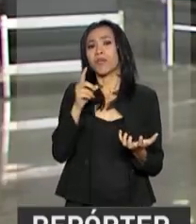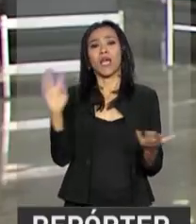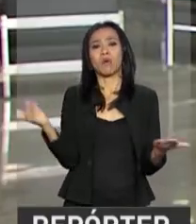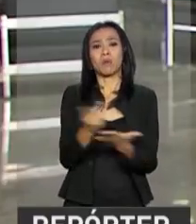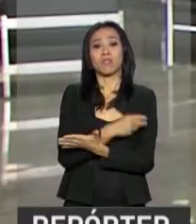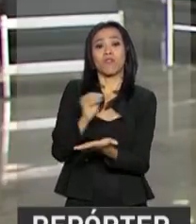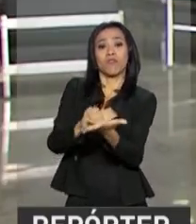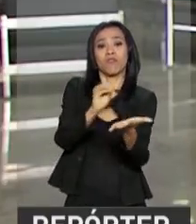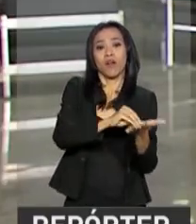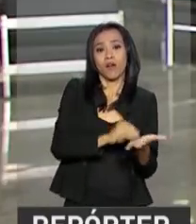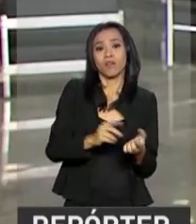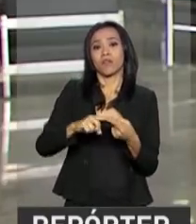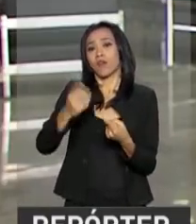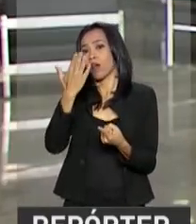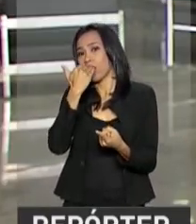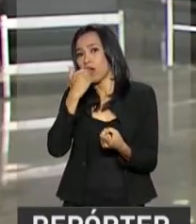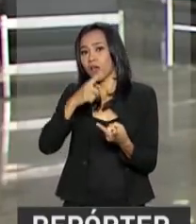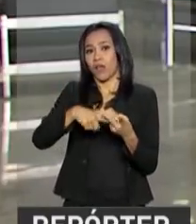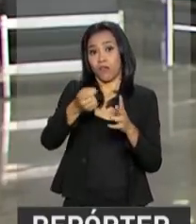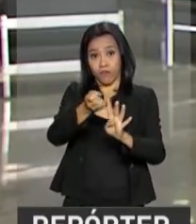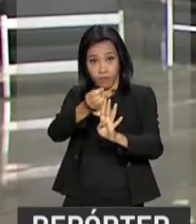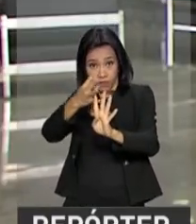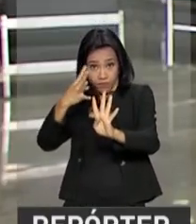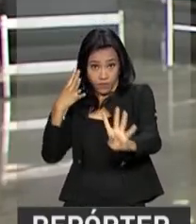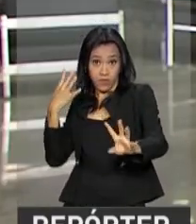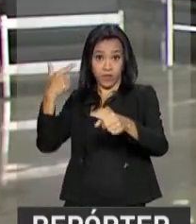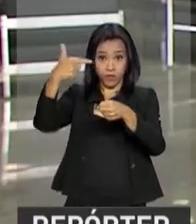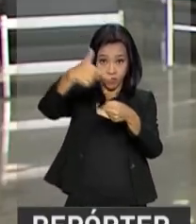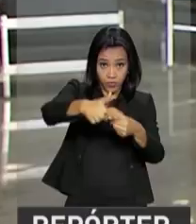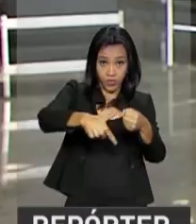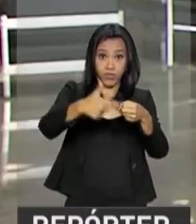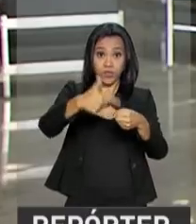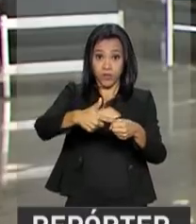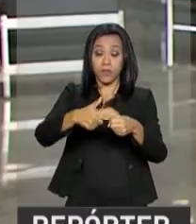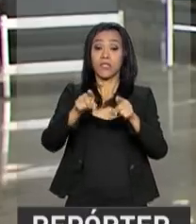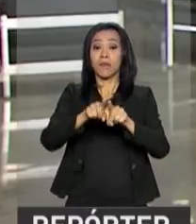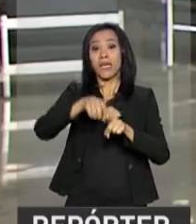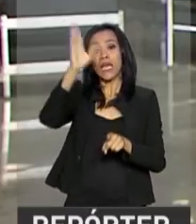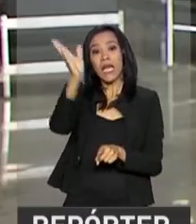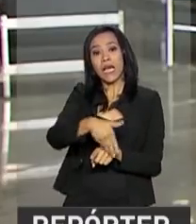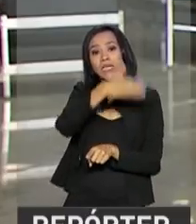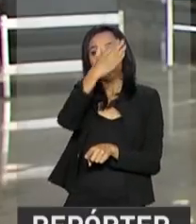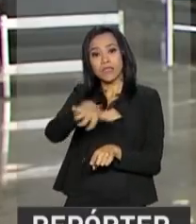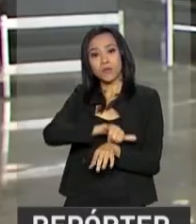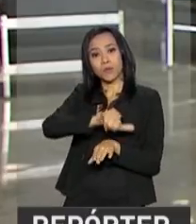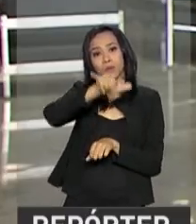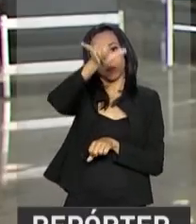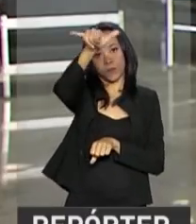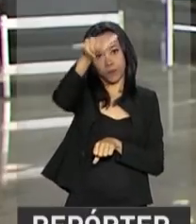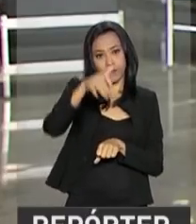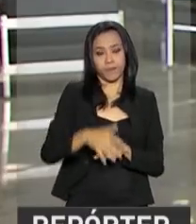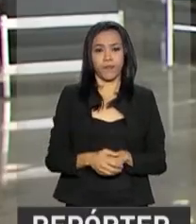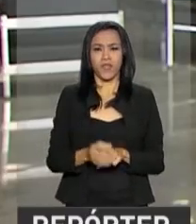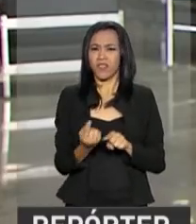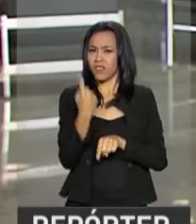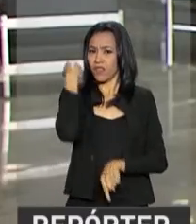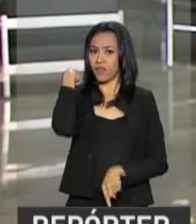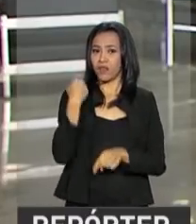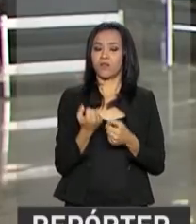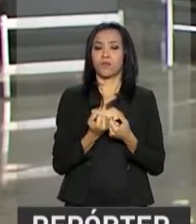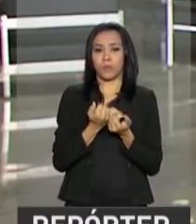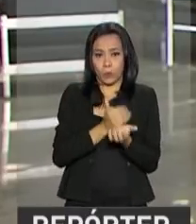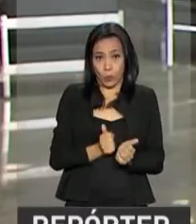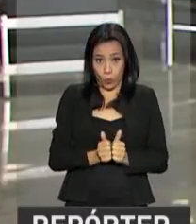por exemplo de alimentos filas em postos de combustíveis e cancelamentos de vôos desde o início da greve o governo